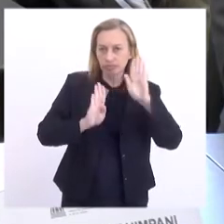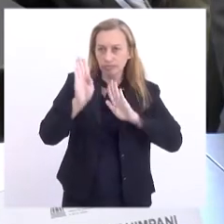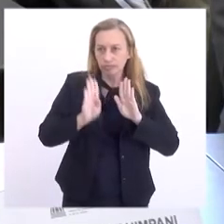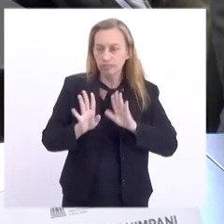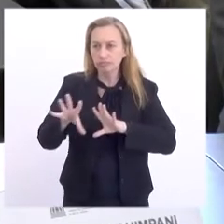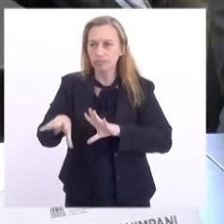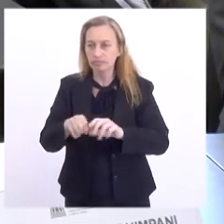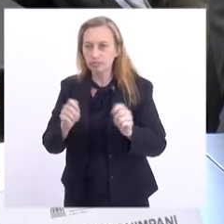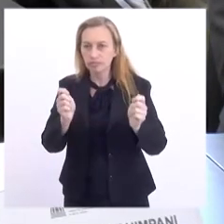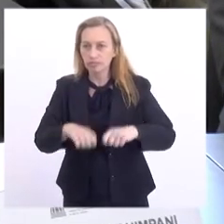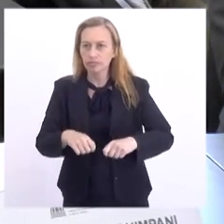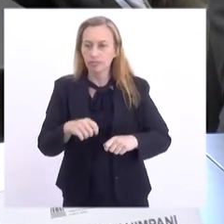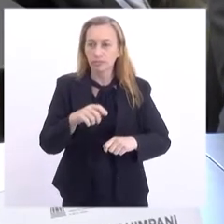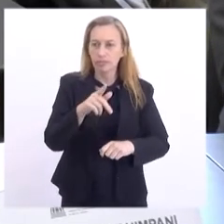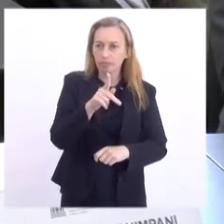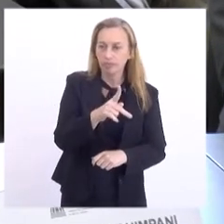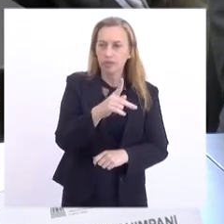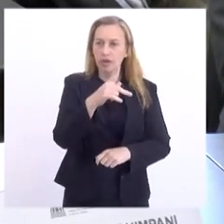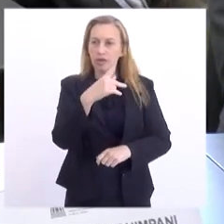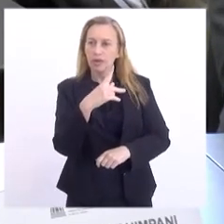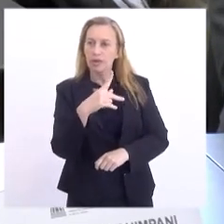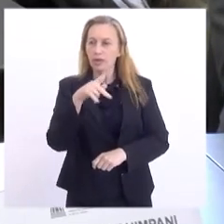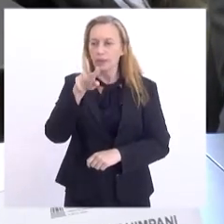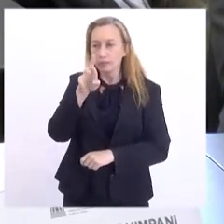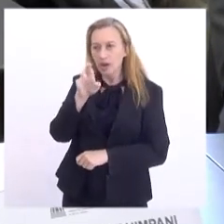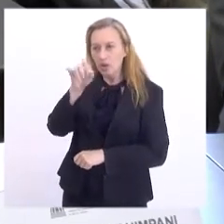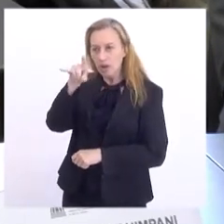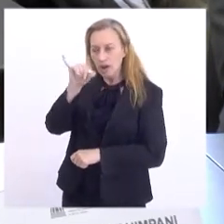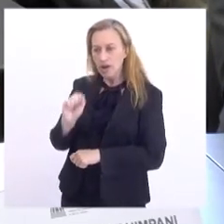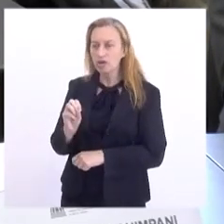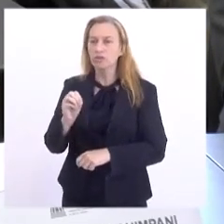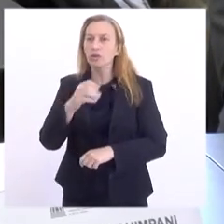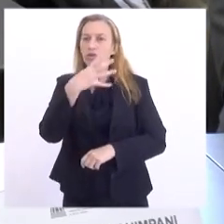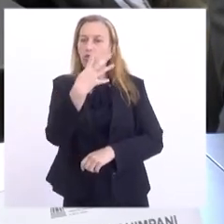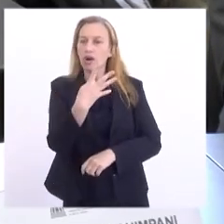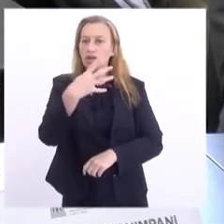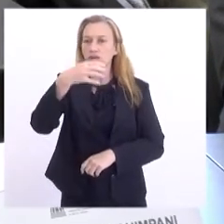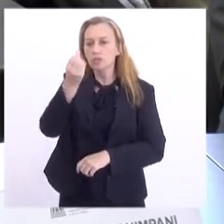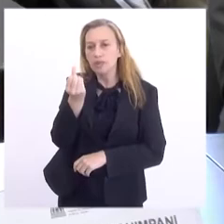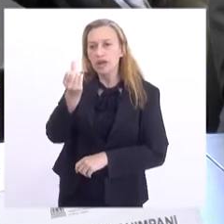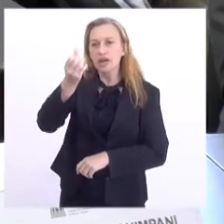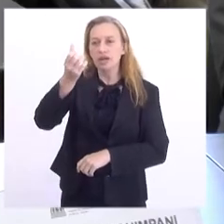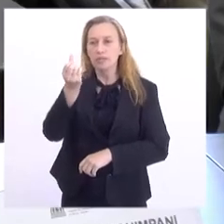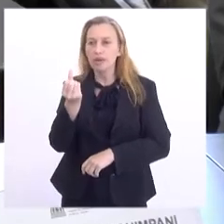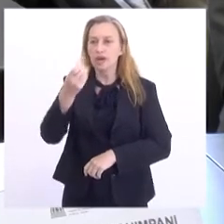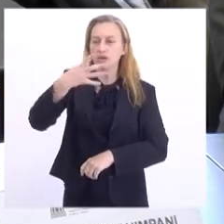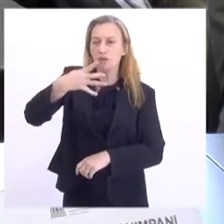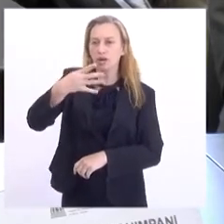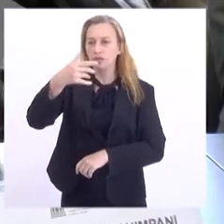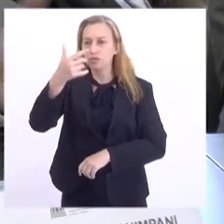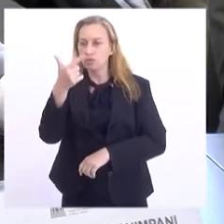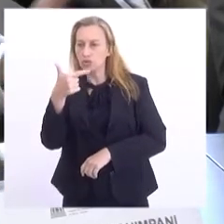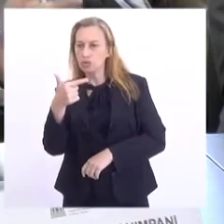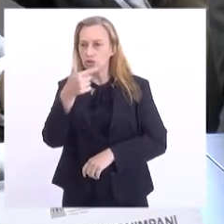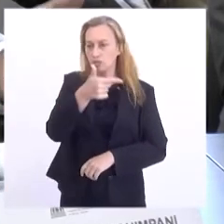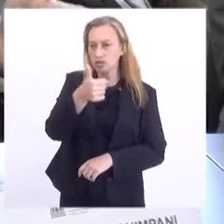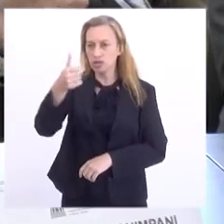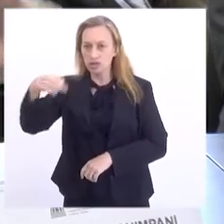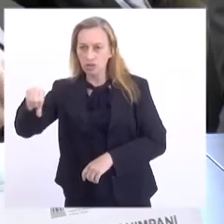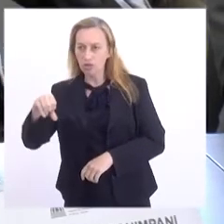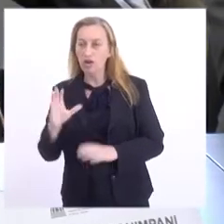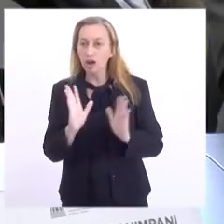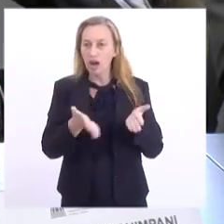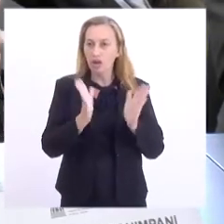de formação de pregoeiros o número de secreto é 466 42 de 2019 inclusive e